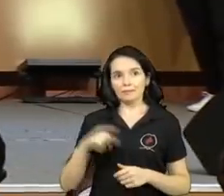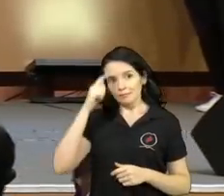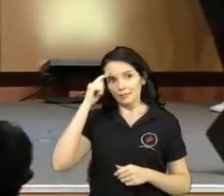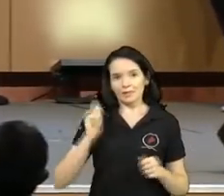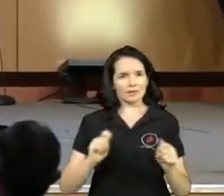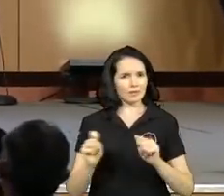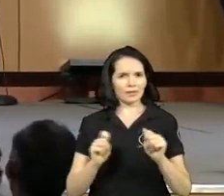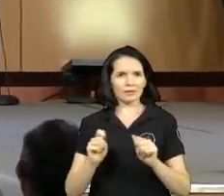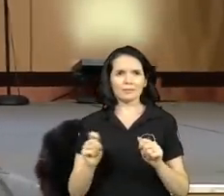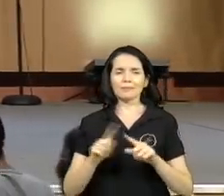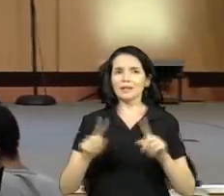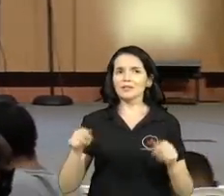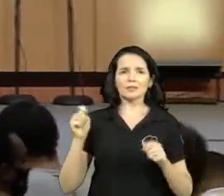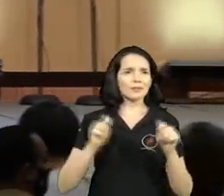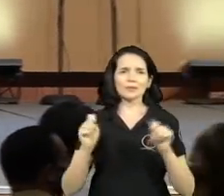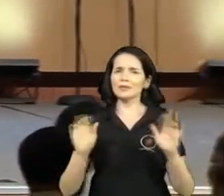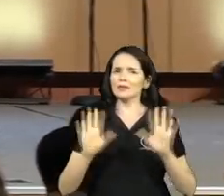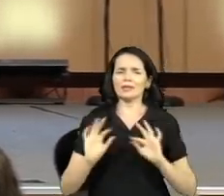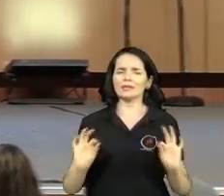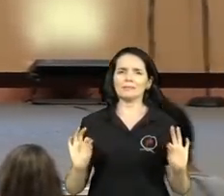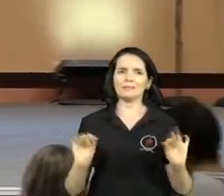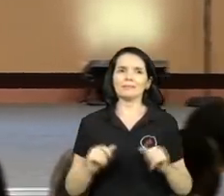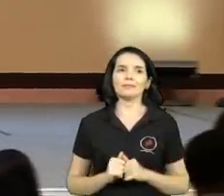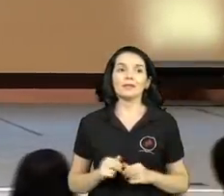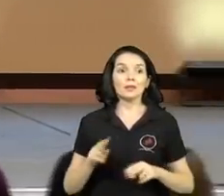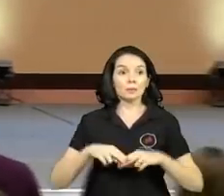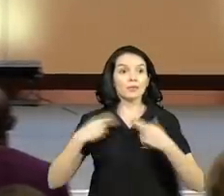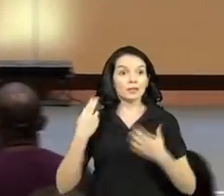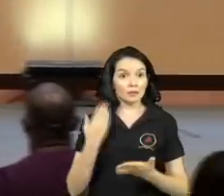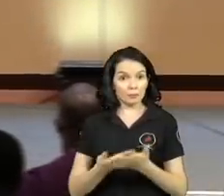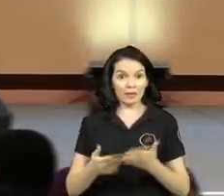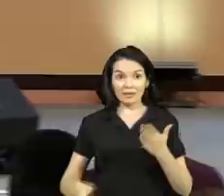controla. E por causa disso, você perde